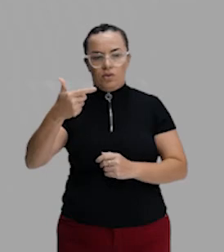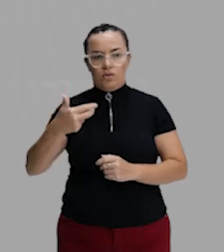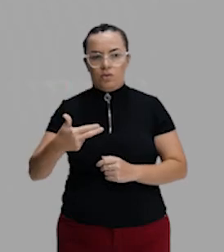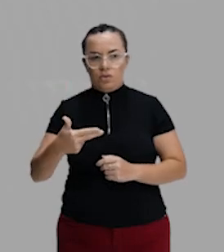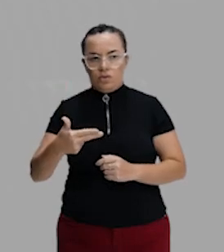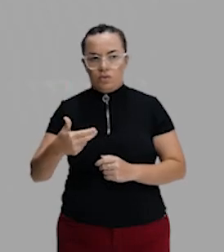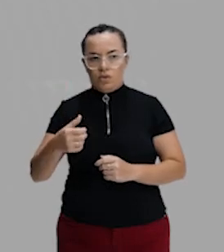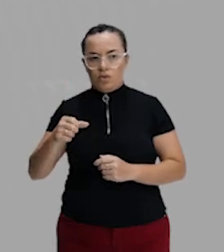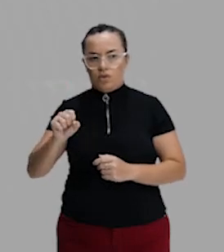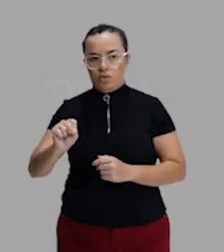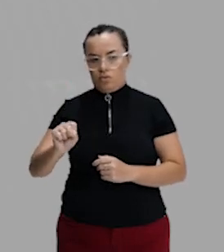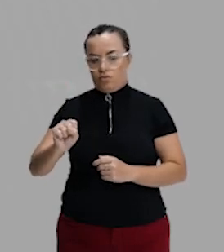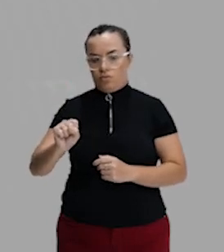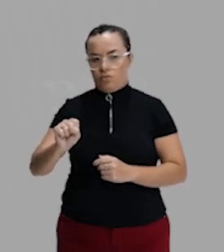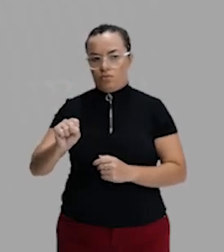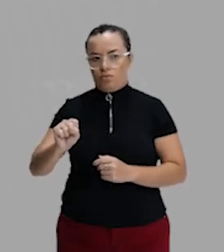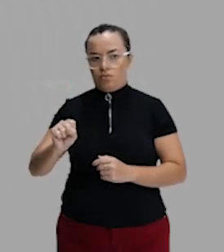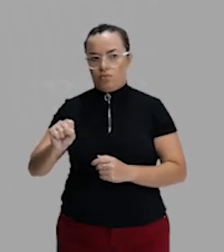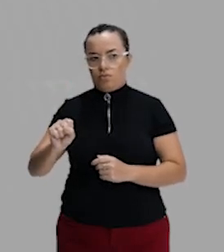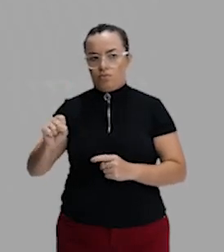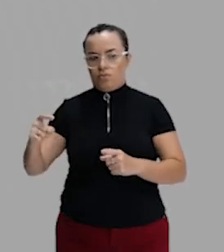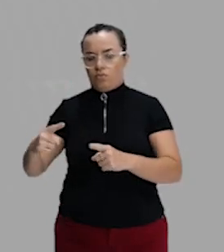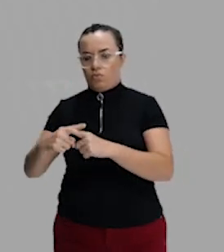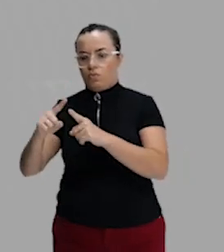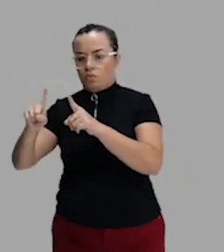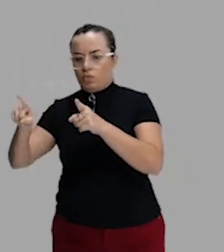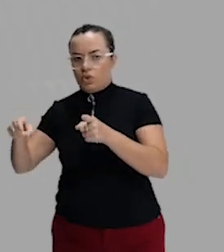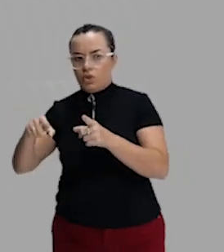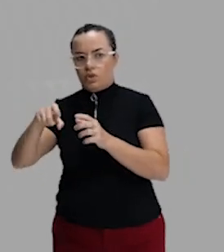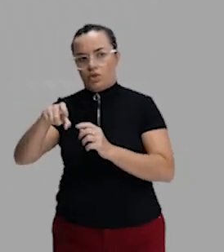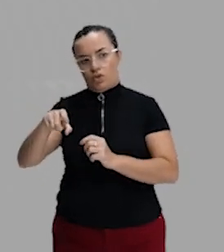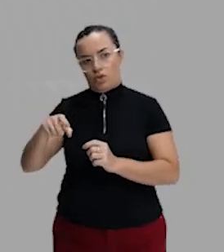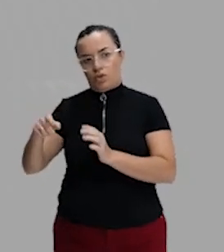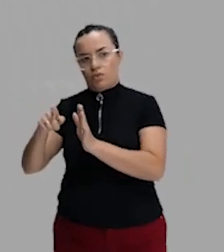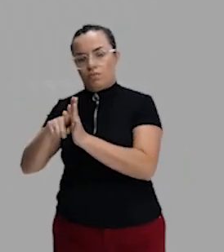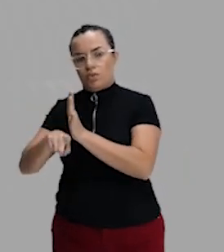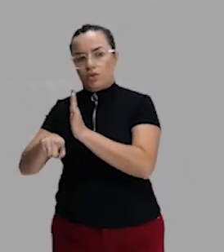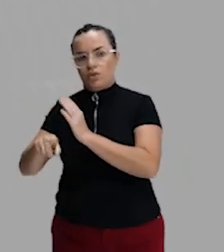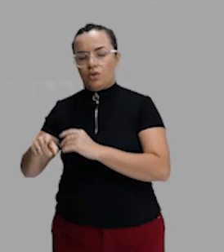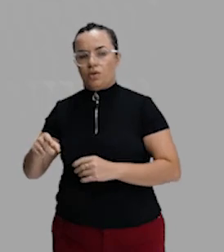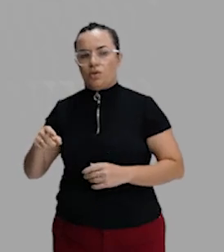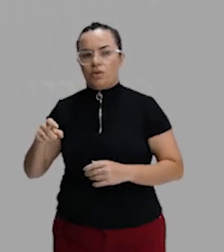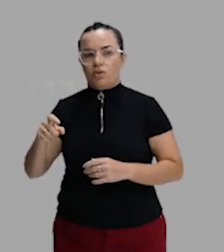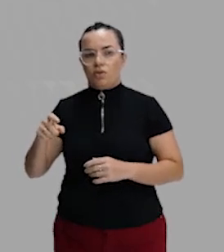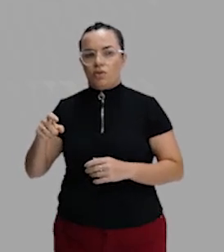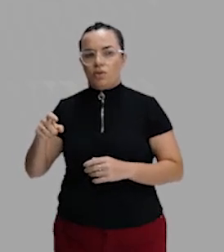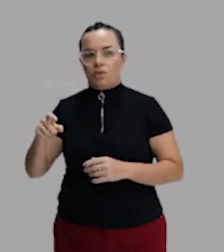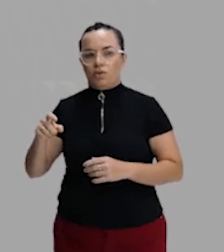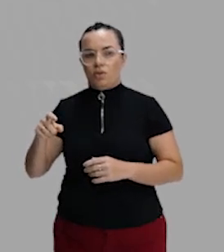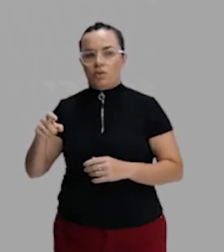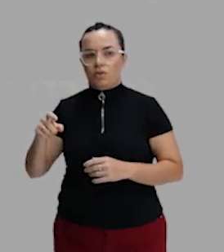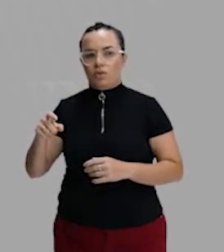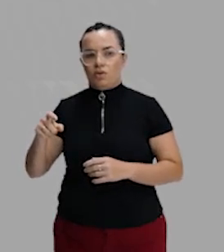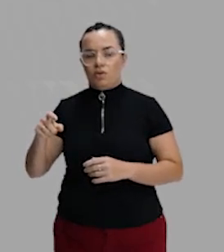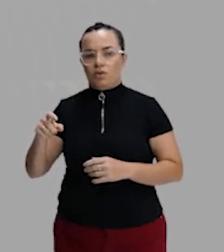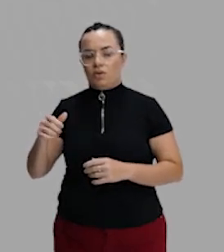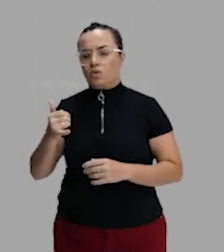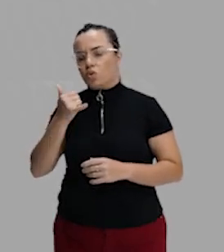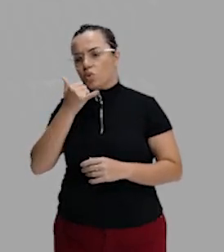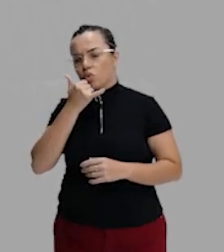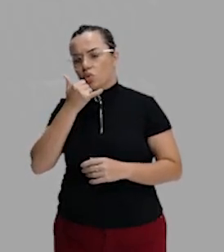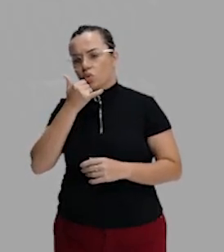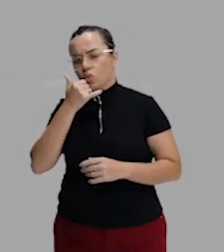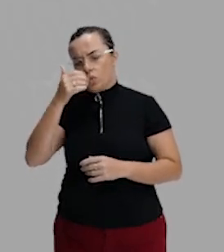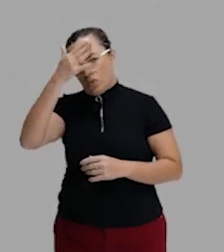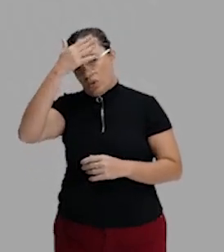igual a 8, que multiplica x menos x0. X menos 5, turminha. Desculpem aqui, não